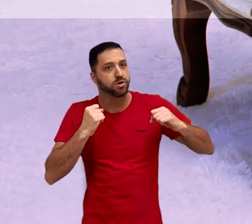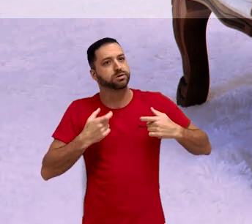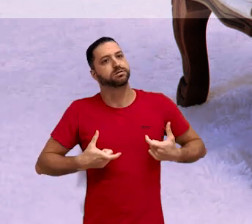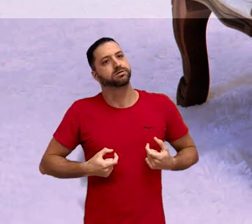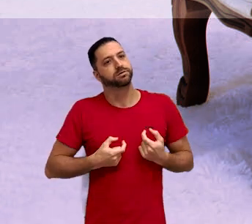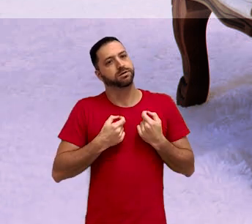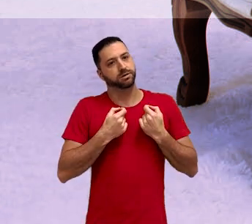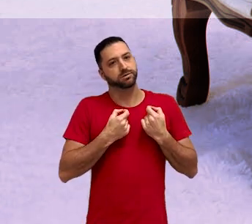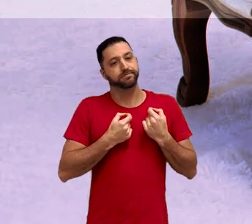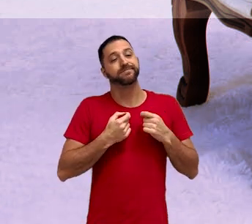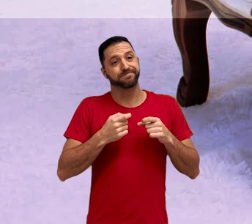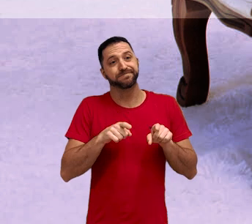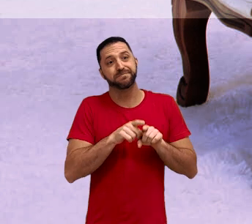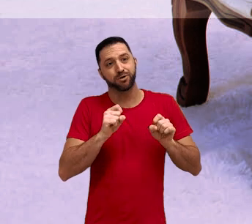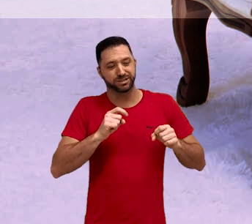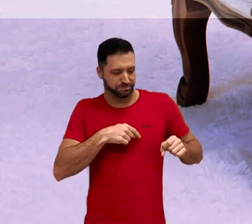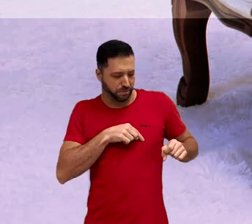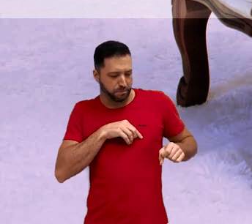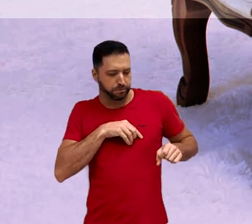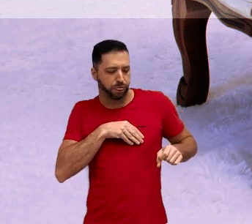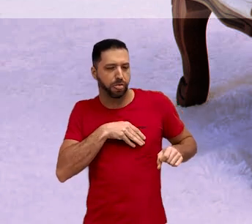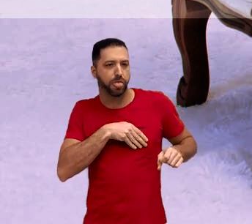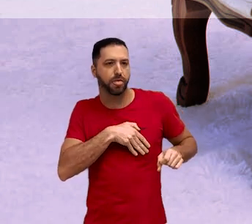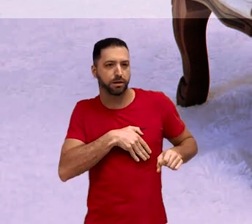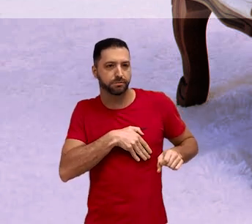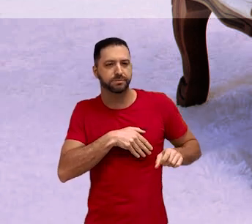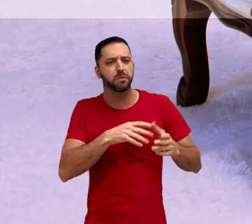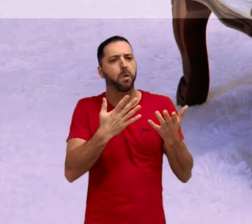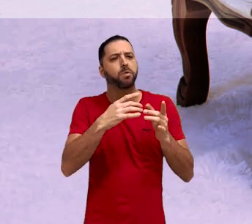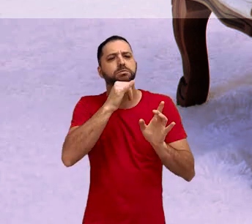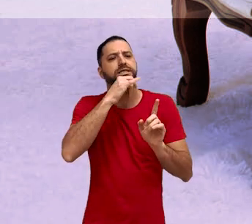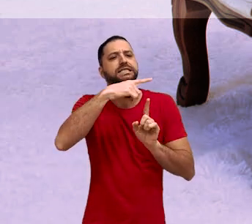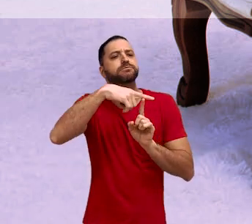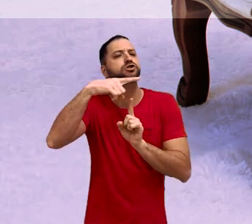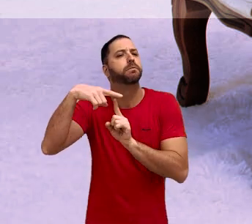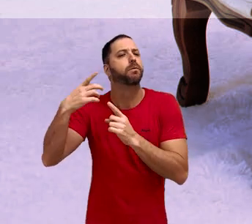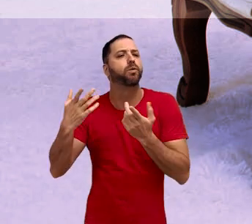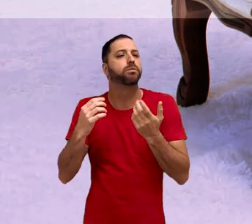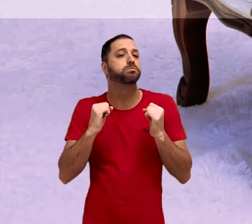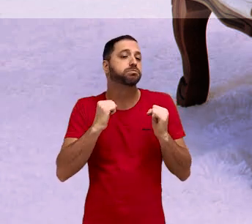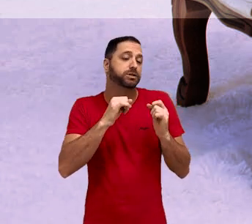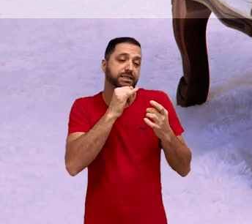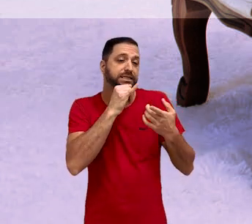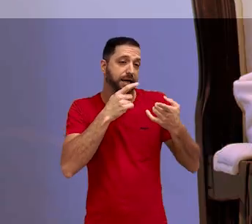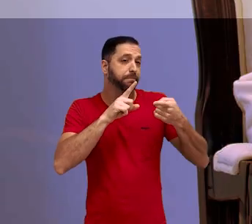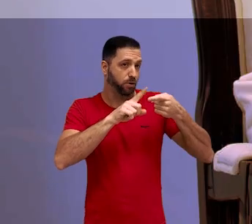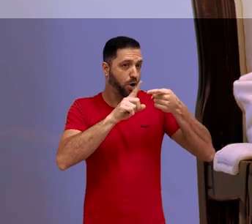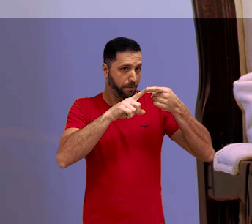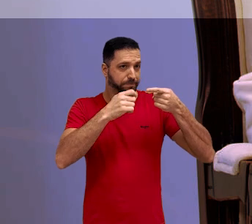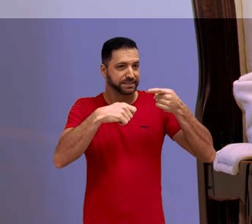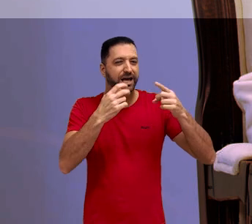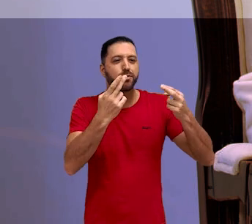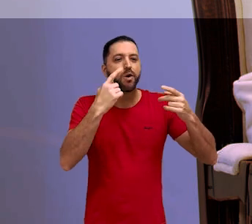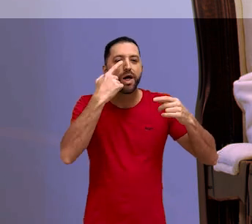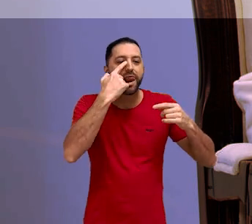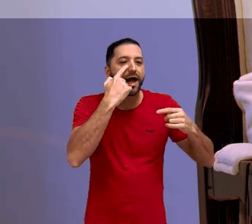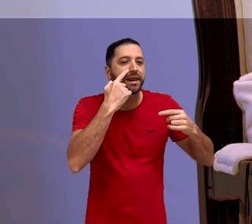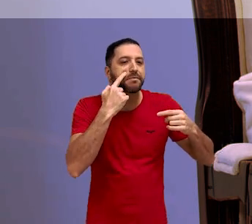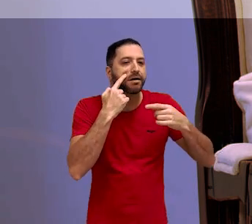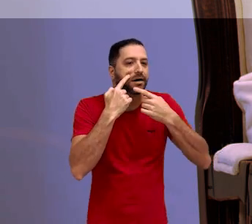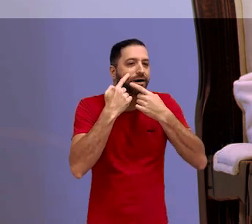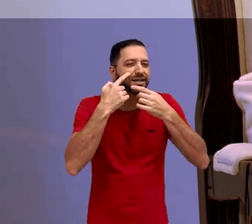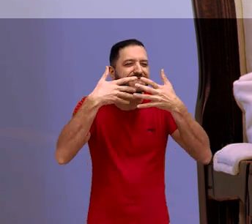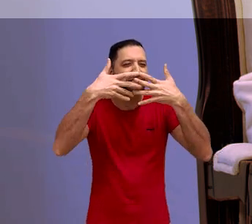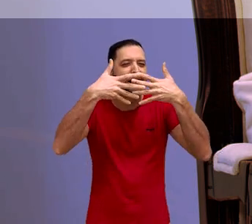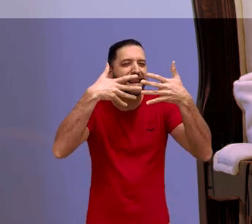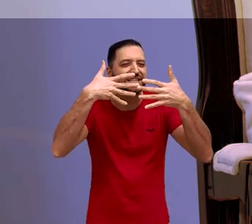um abaulamento, podem ser sinais de algum tumor se formando dentro da sua mama, incluindo a secreção. Que tipo de secreção que se